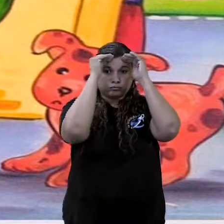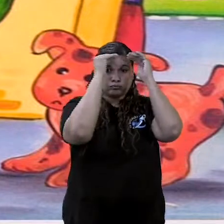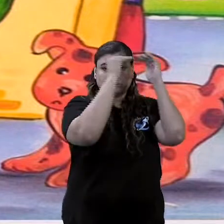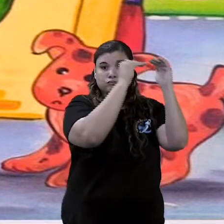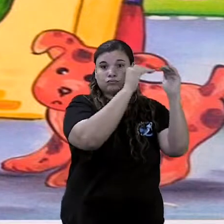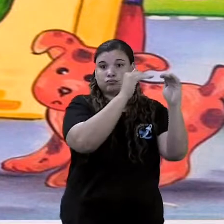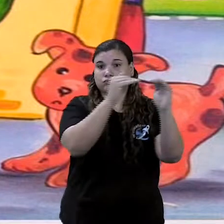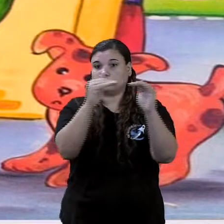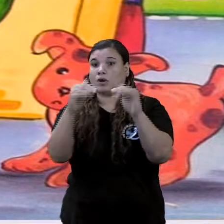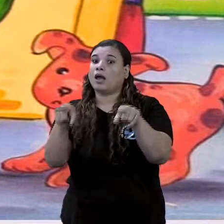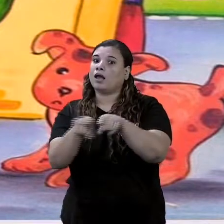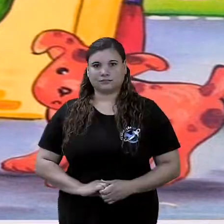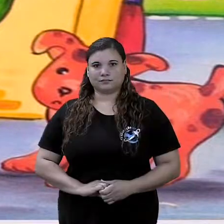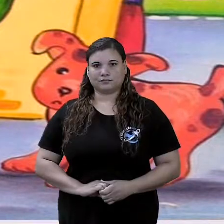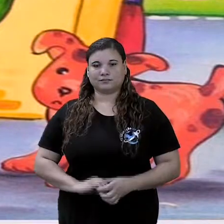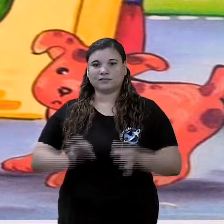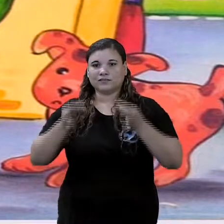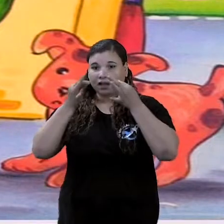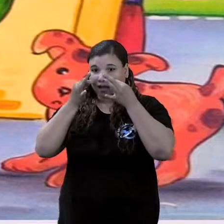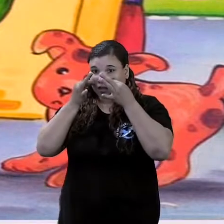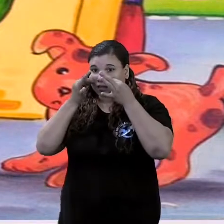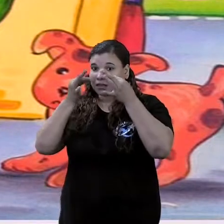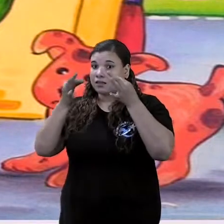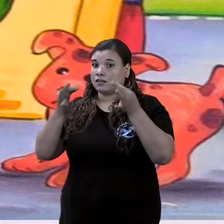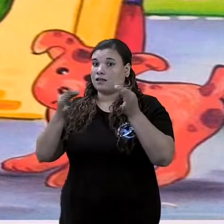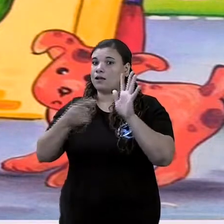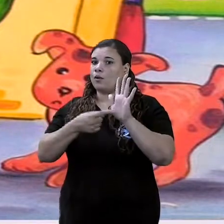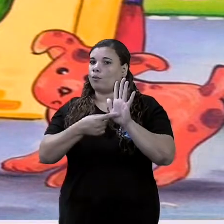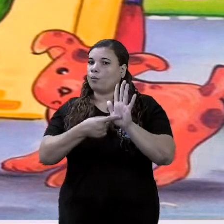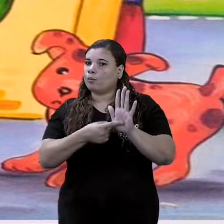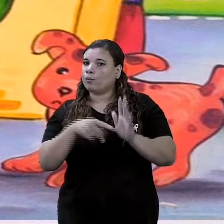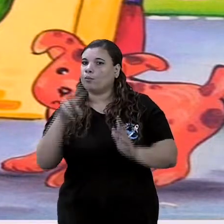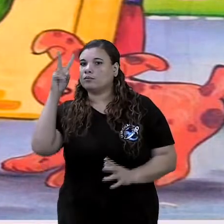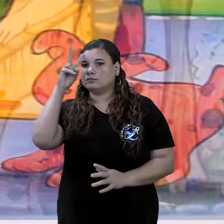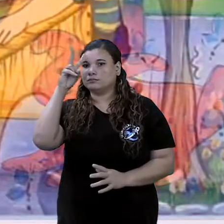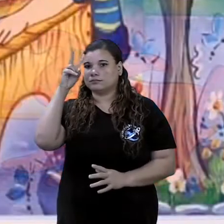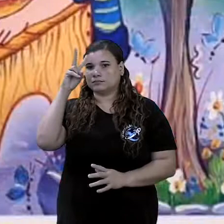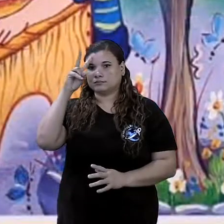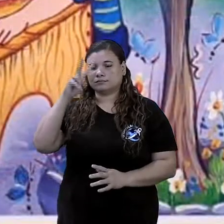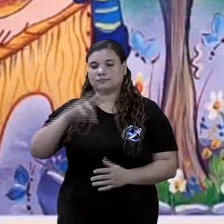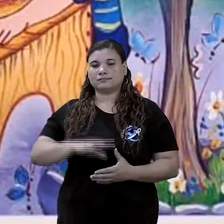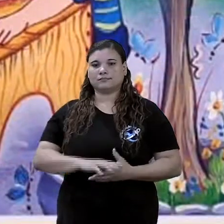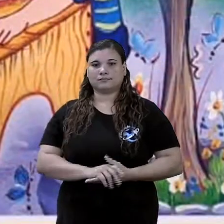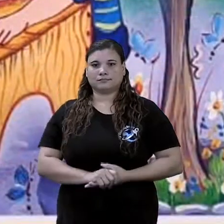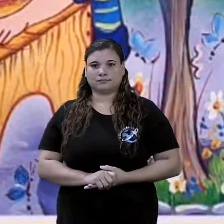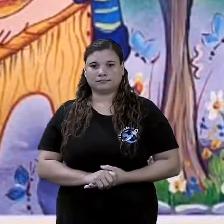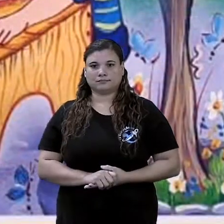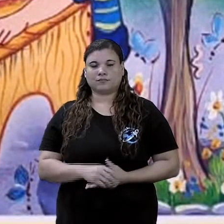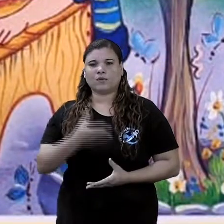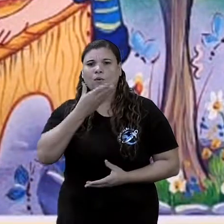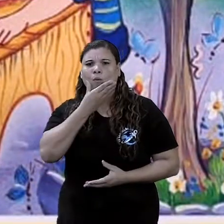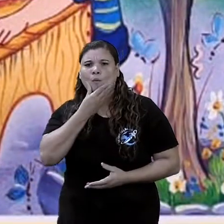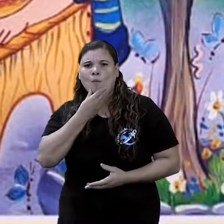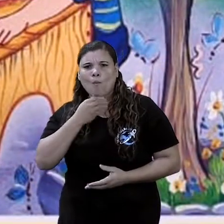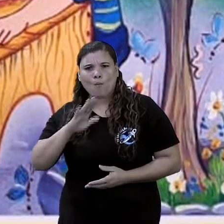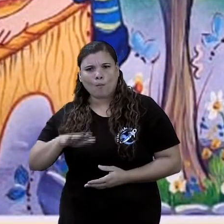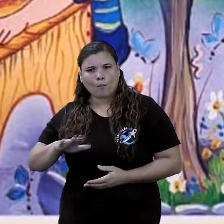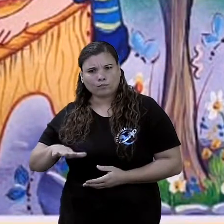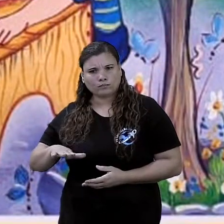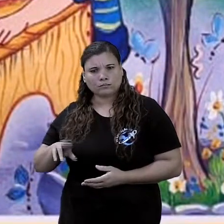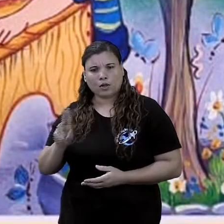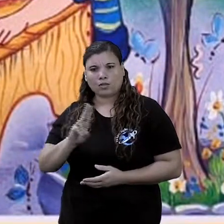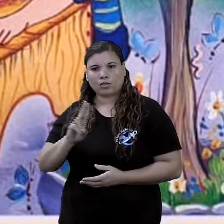respeitados, não é isso mesmo? Vamos prestar bastante atenção nessa história? Léo nem se lembra